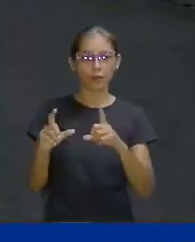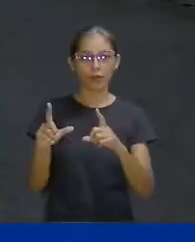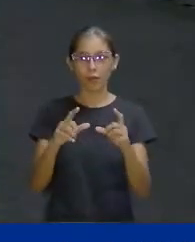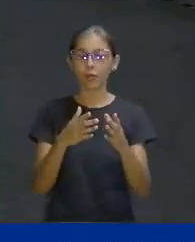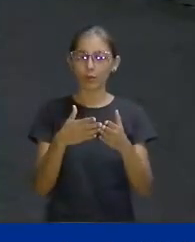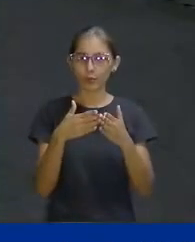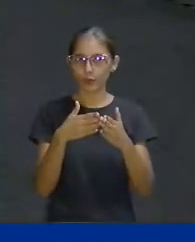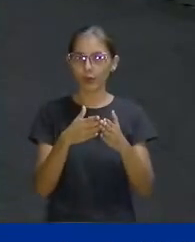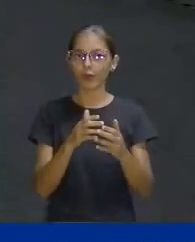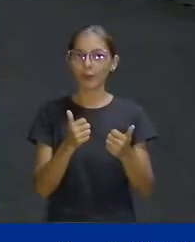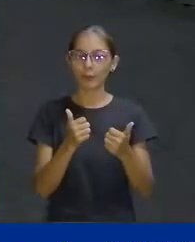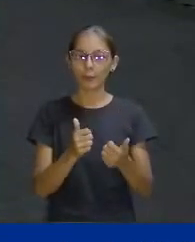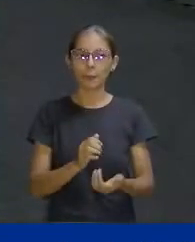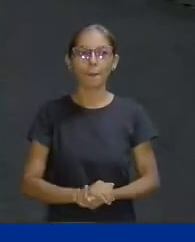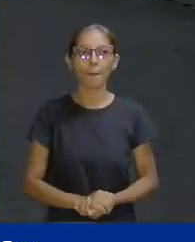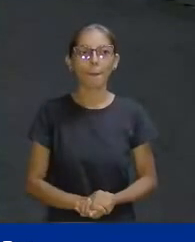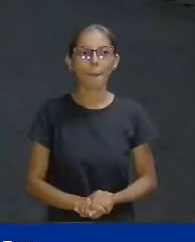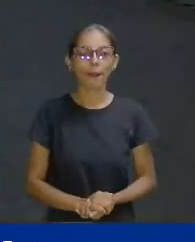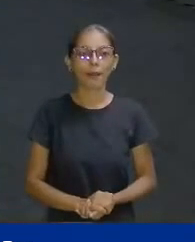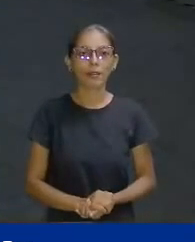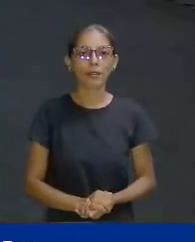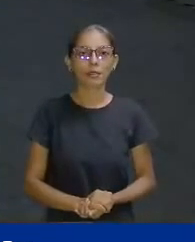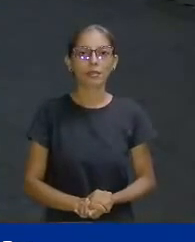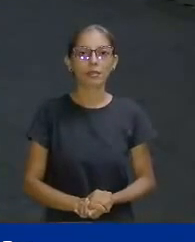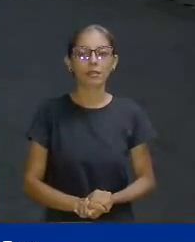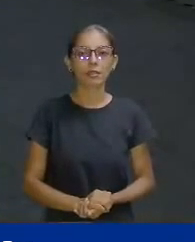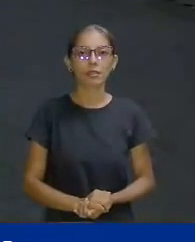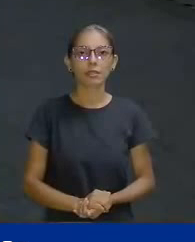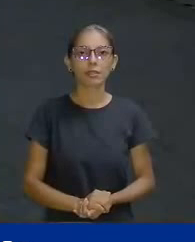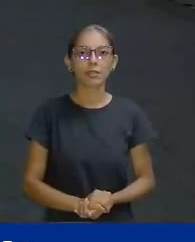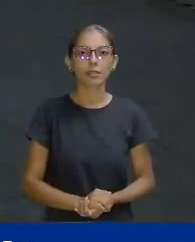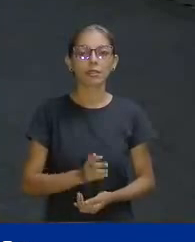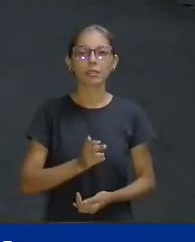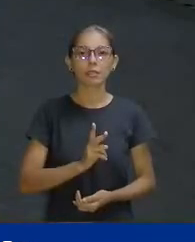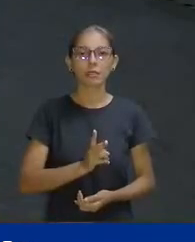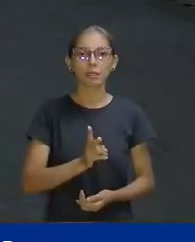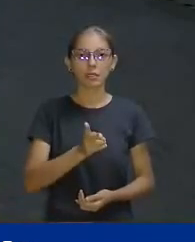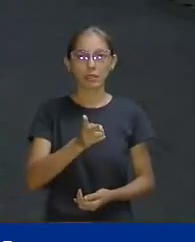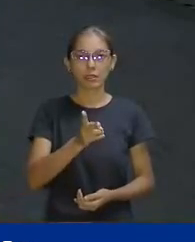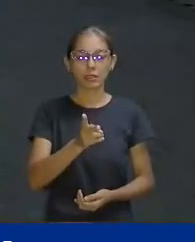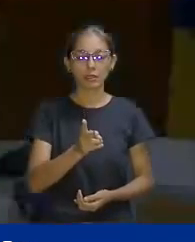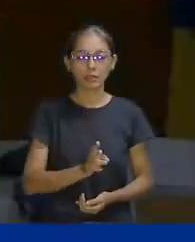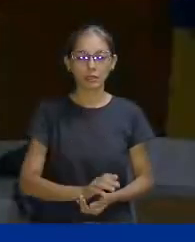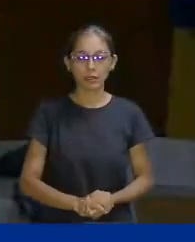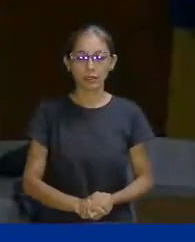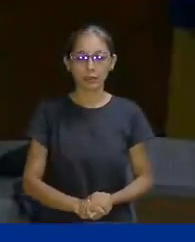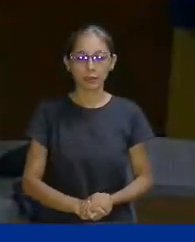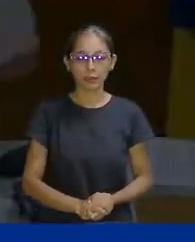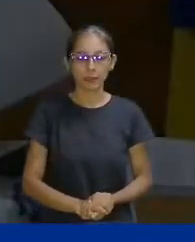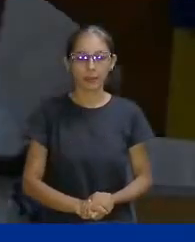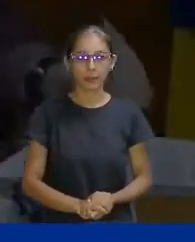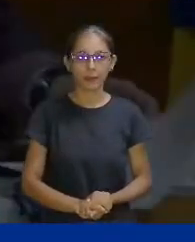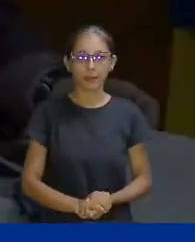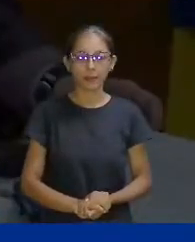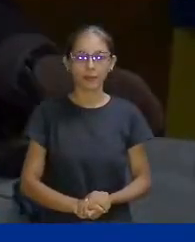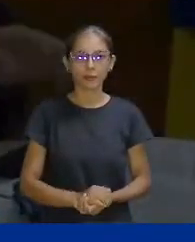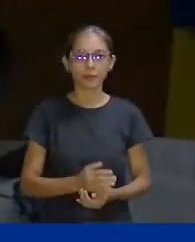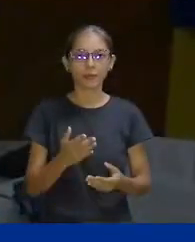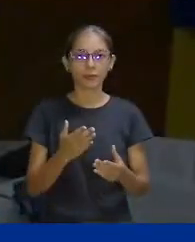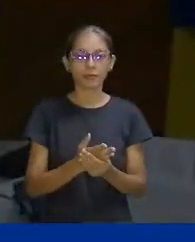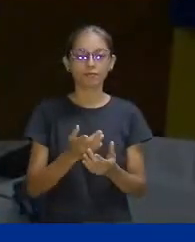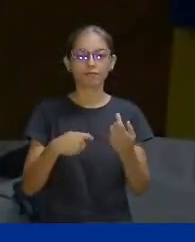registros fotográficos, tá bom? Bom, prossigo então agora na sessão